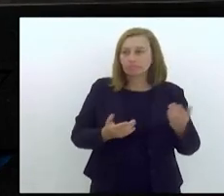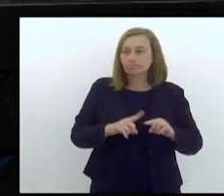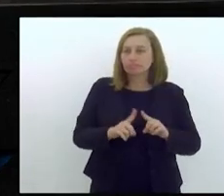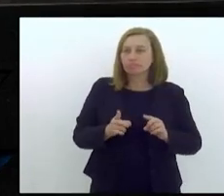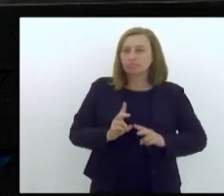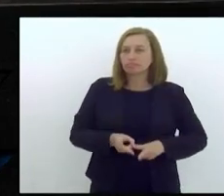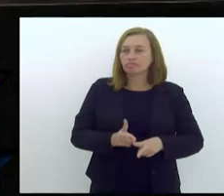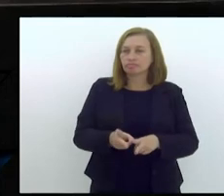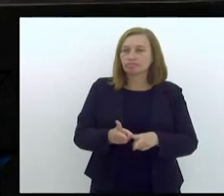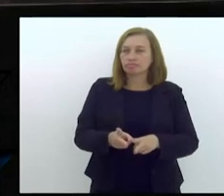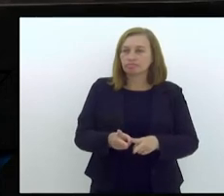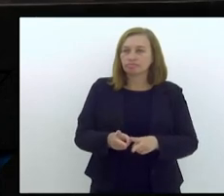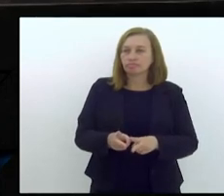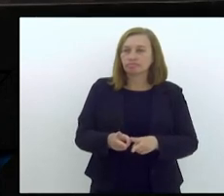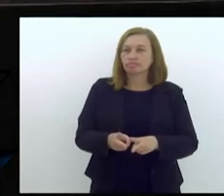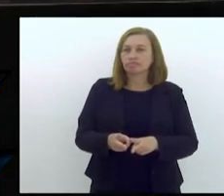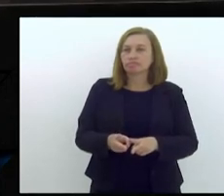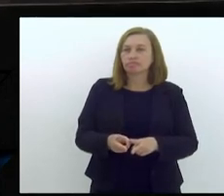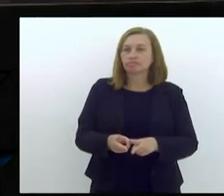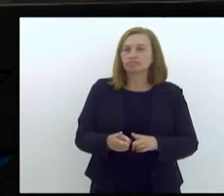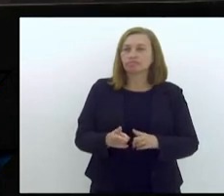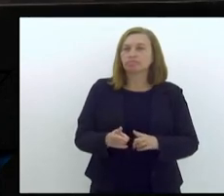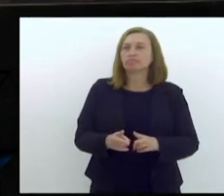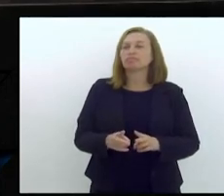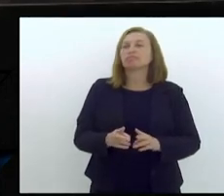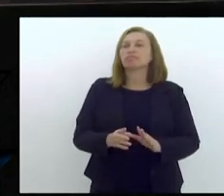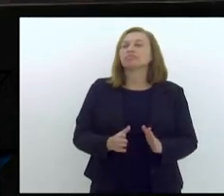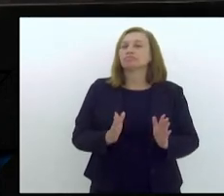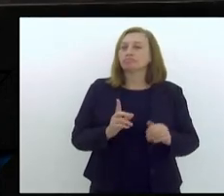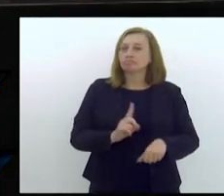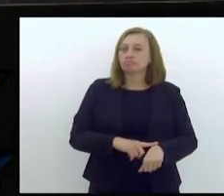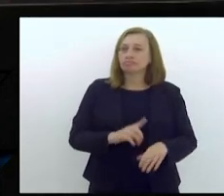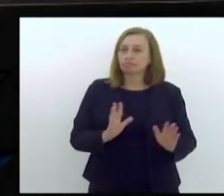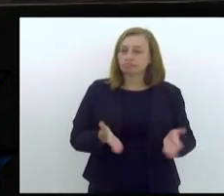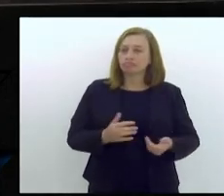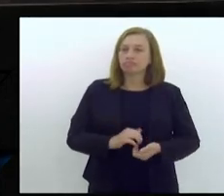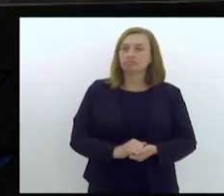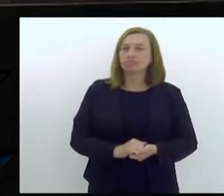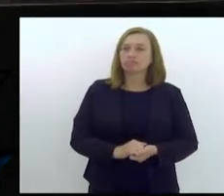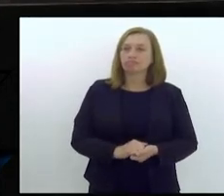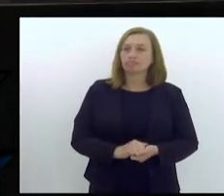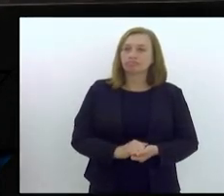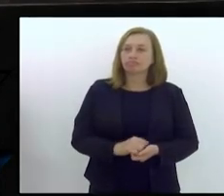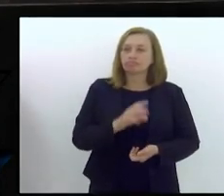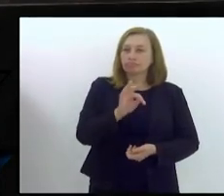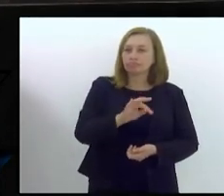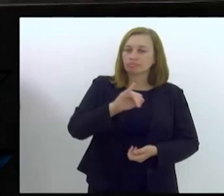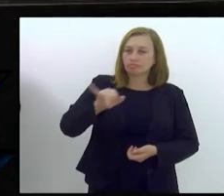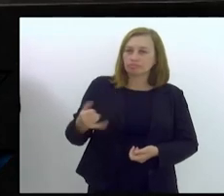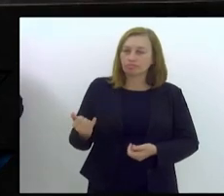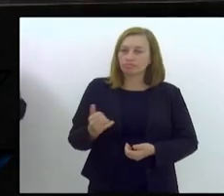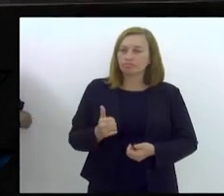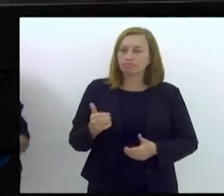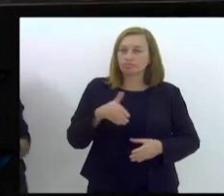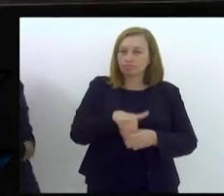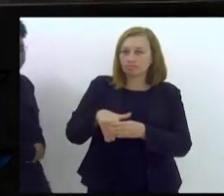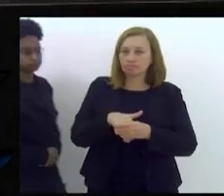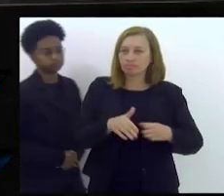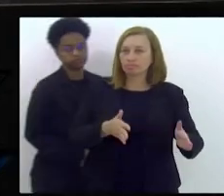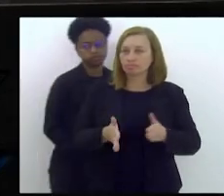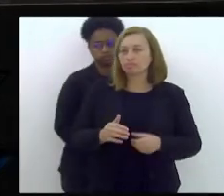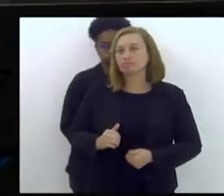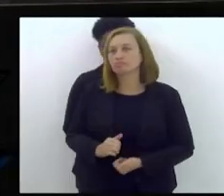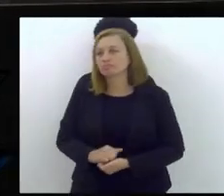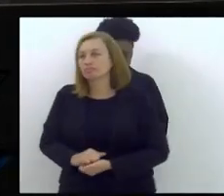civil e está tendo neste momento no TJ uma votação